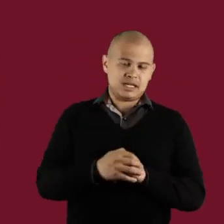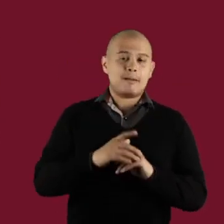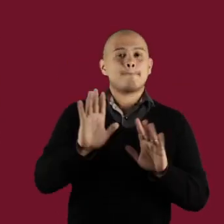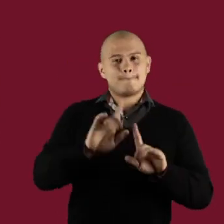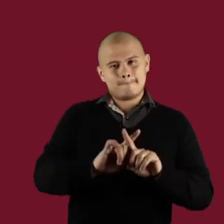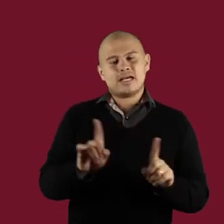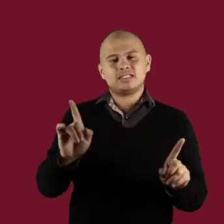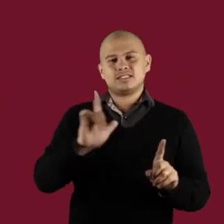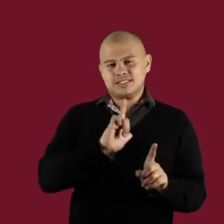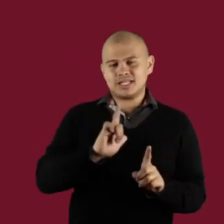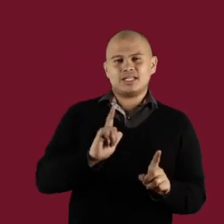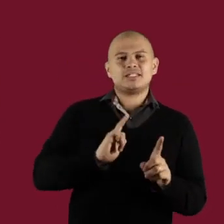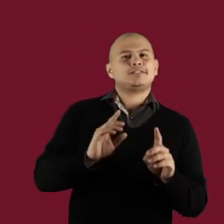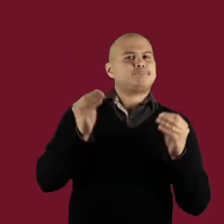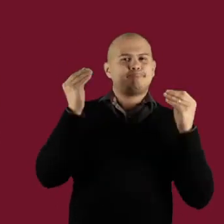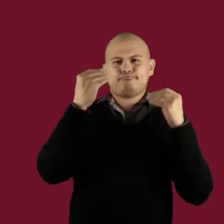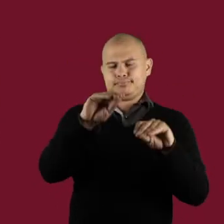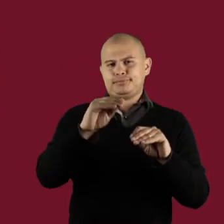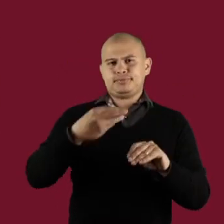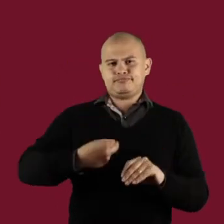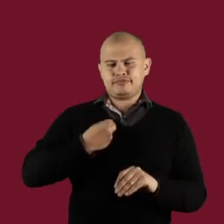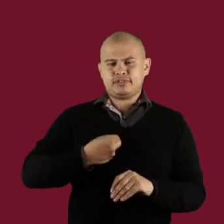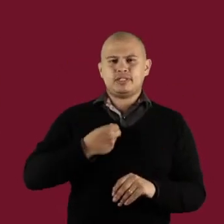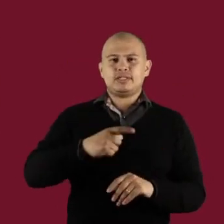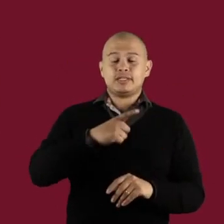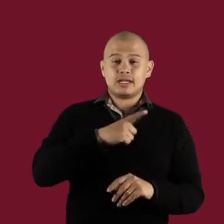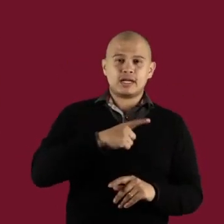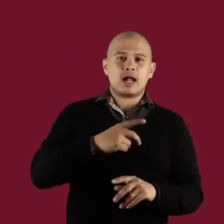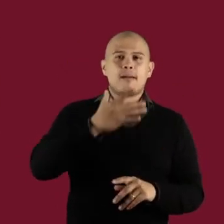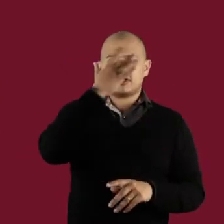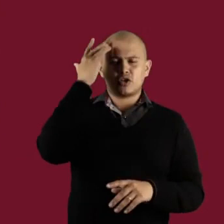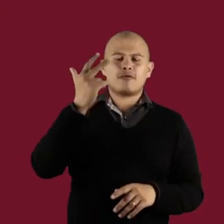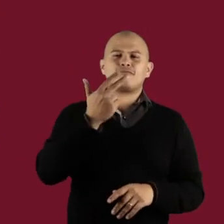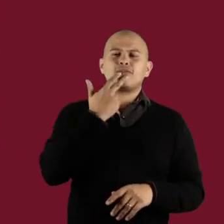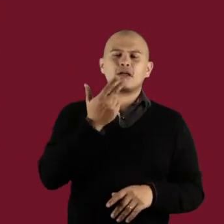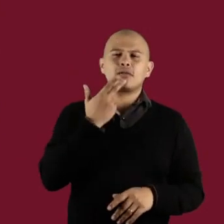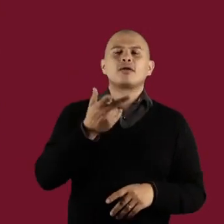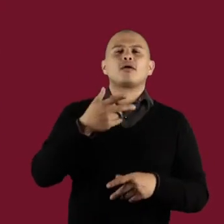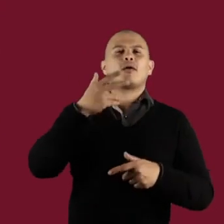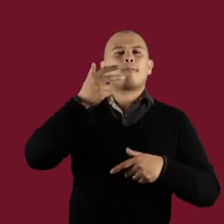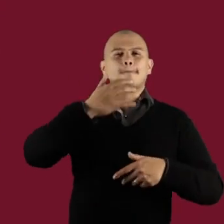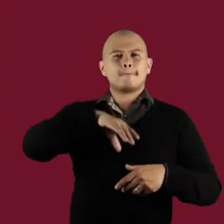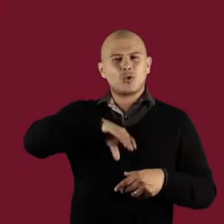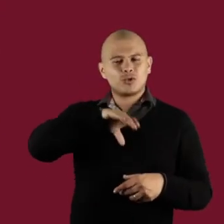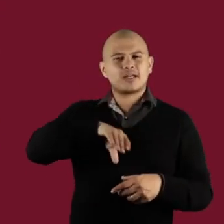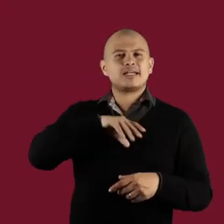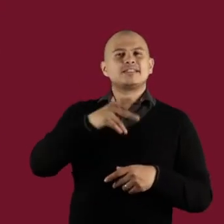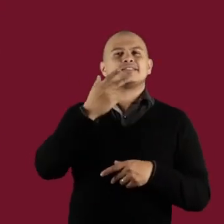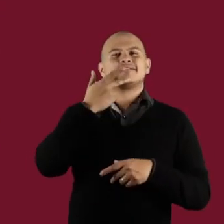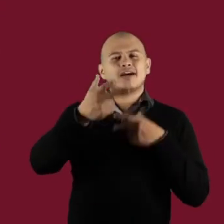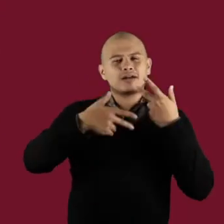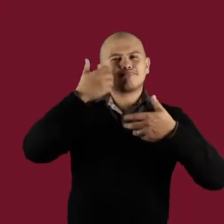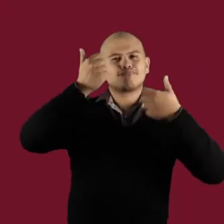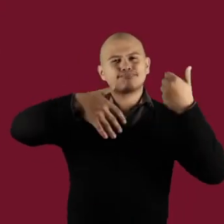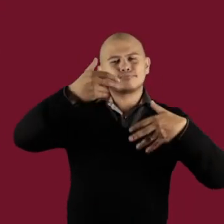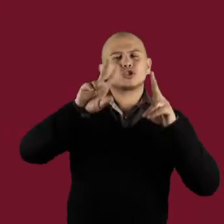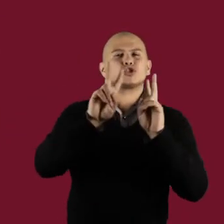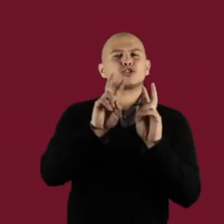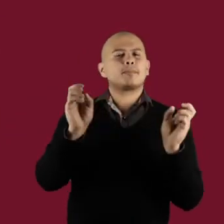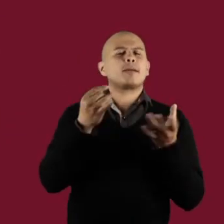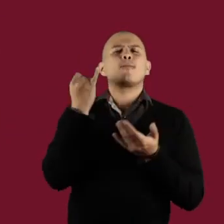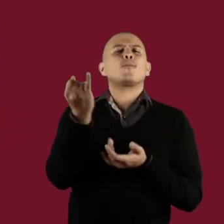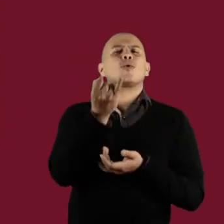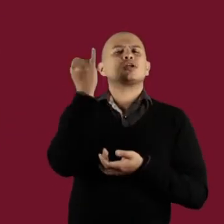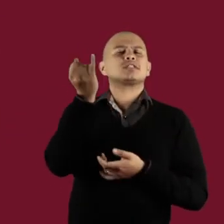Humanos falando português e falando da importância da língua portuguesa. Gente que tem relação com este